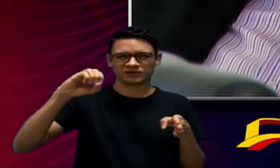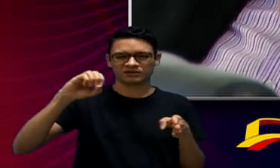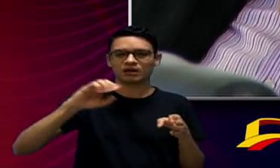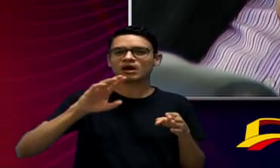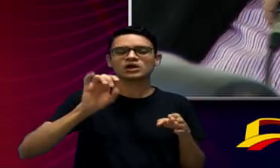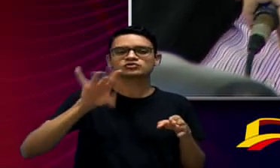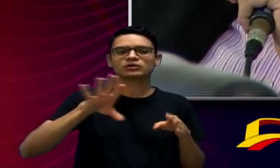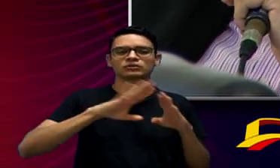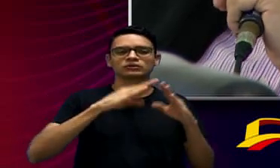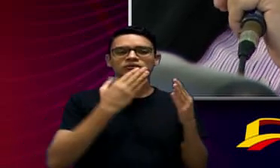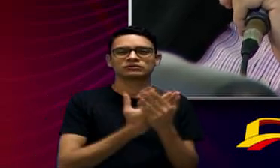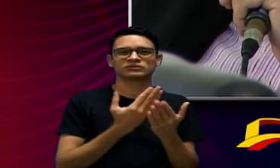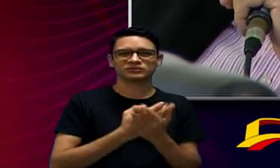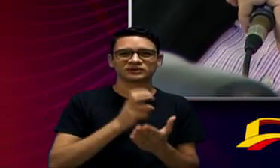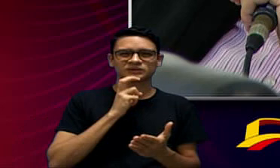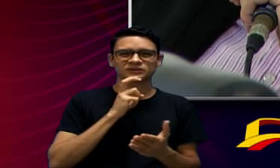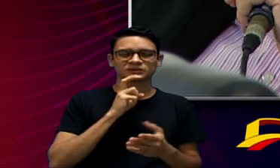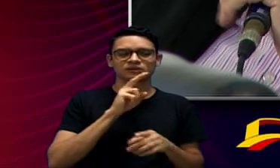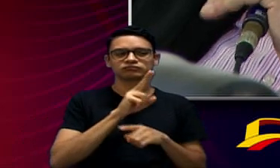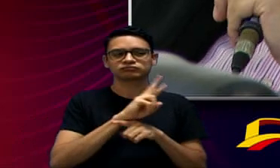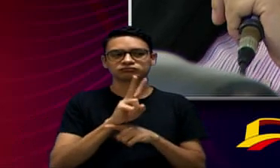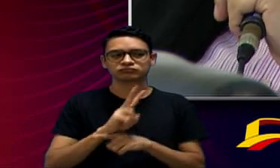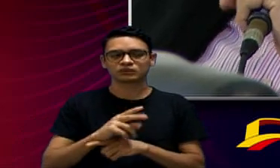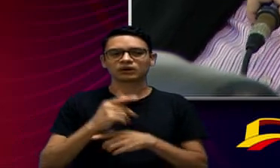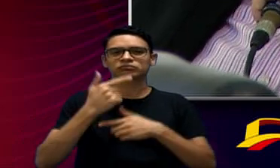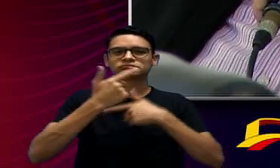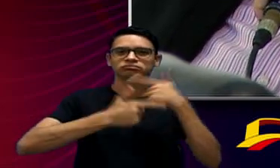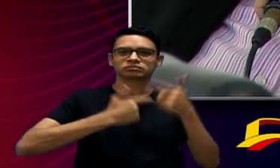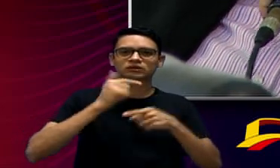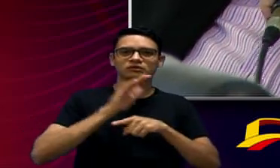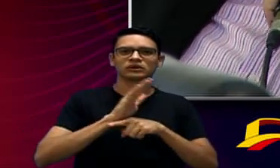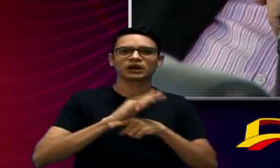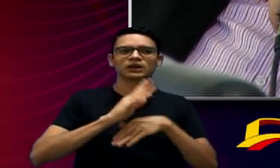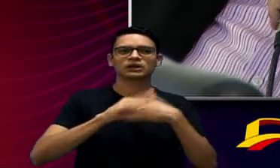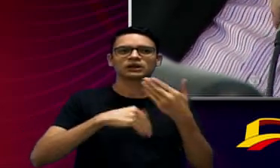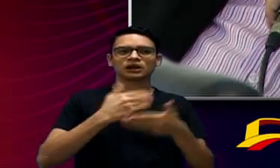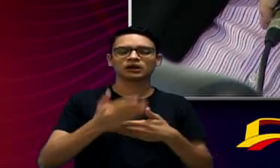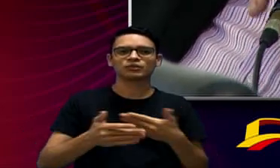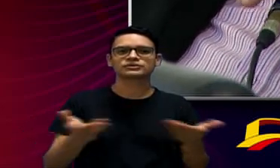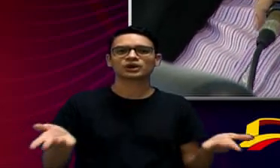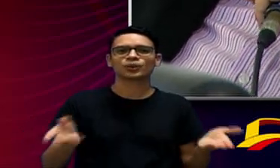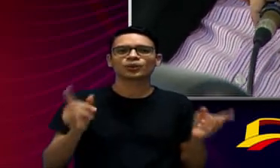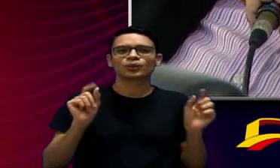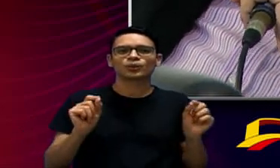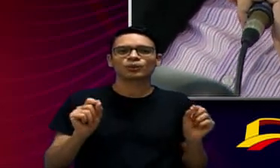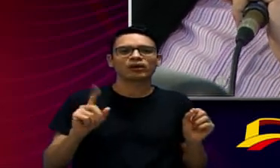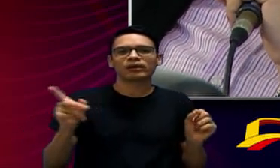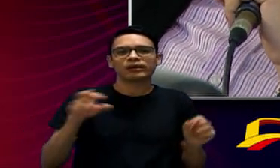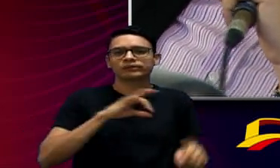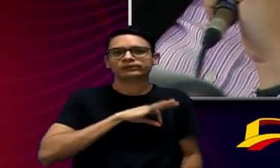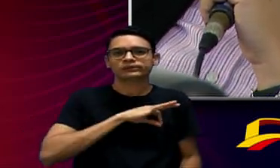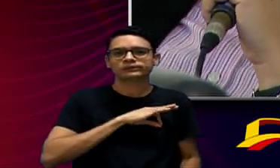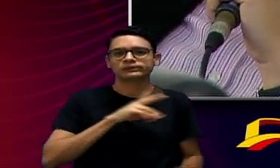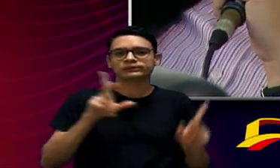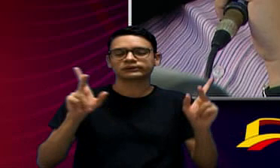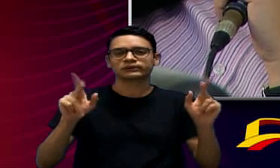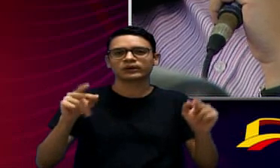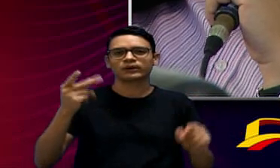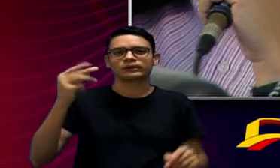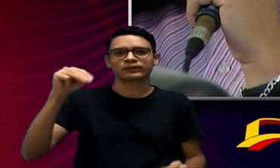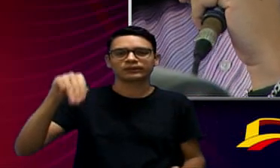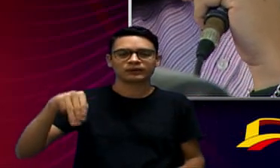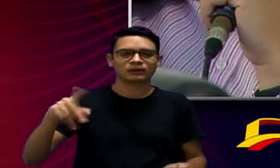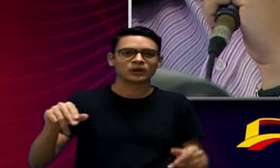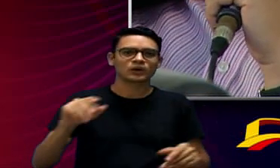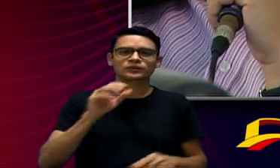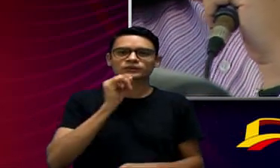municipais. Tinha até uma chamada de pelotão escolar, era chamado. Depois acabou se tornando uma polícia municipal, justamente por isso. Você pega o exemplo do Rio Grande